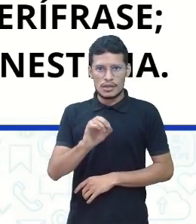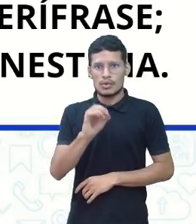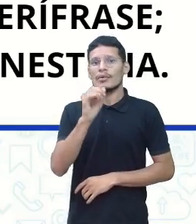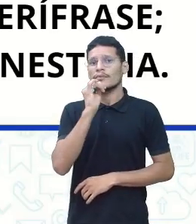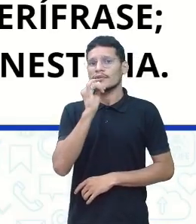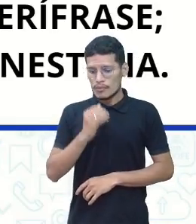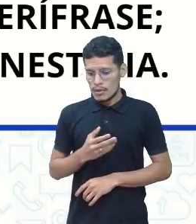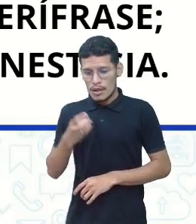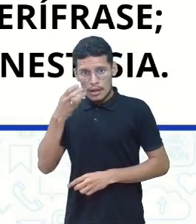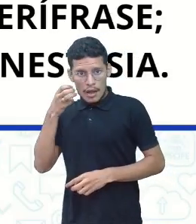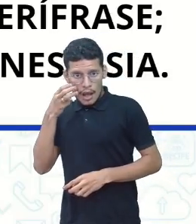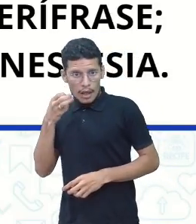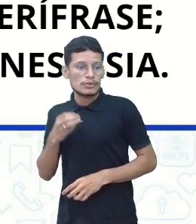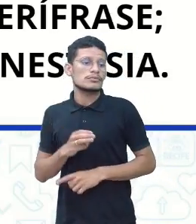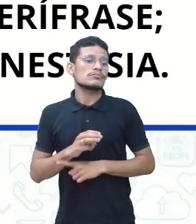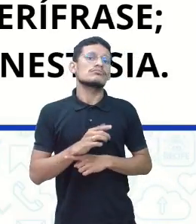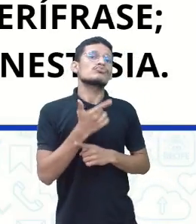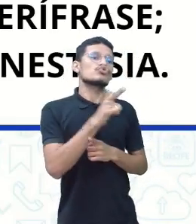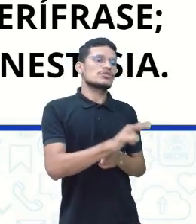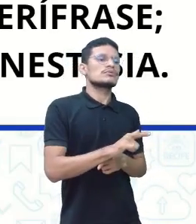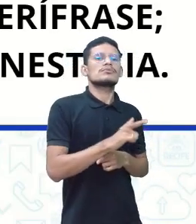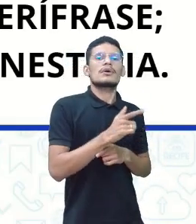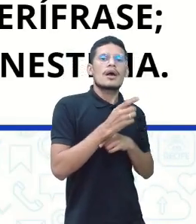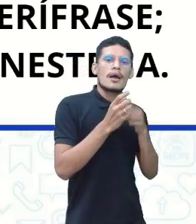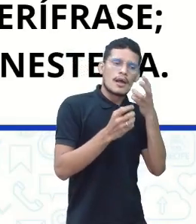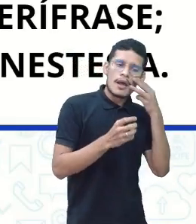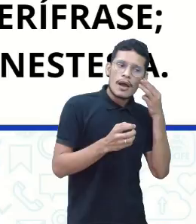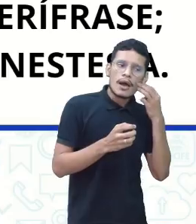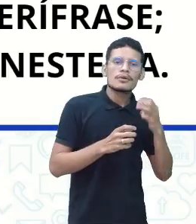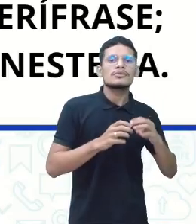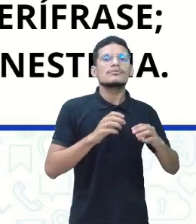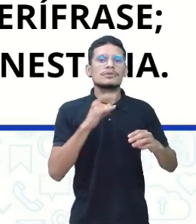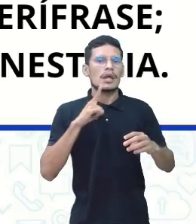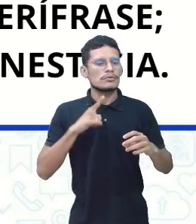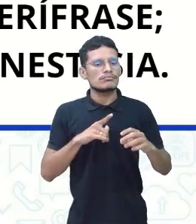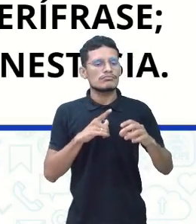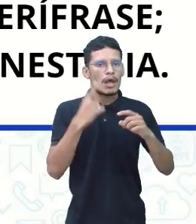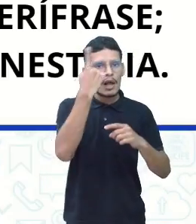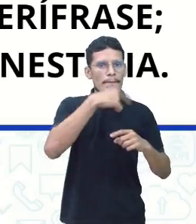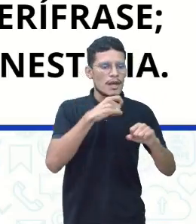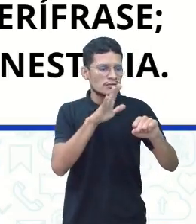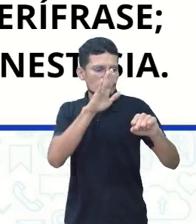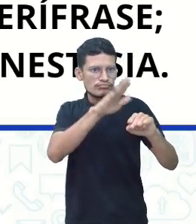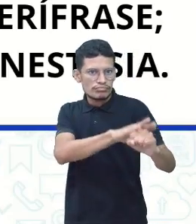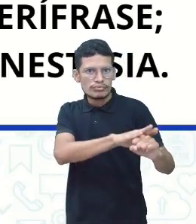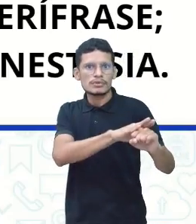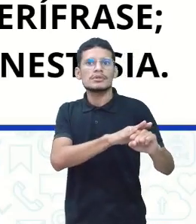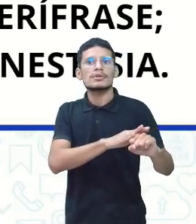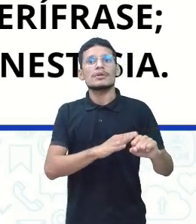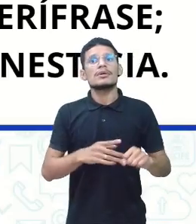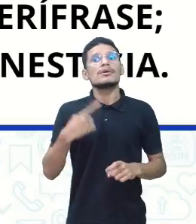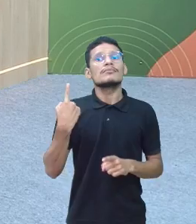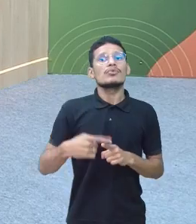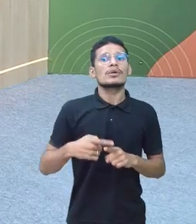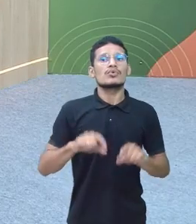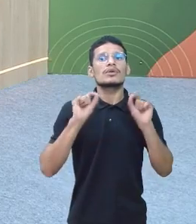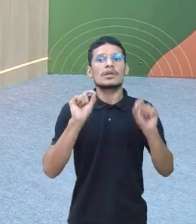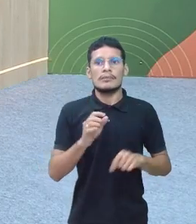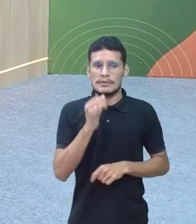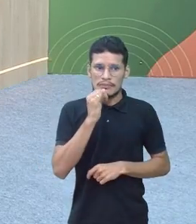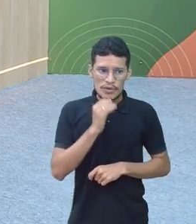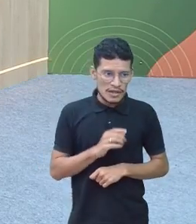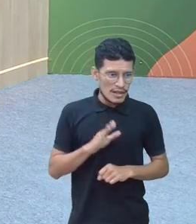batendo na cabeça do outro e dizendo que ele significa o peso esmagador da existência. O gatinho não significa o